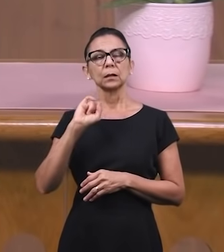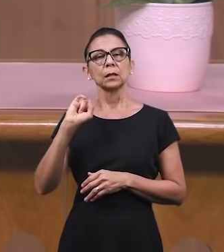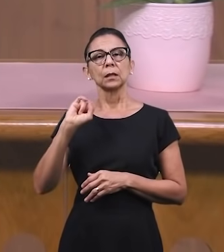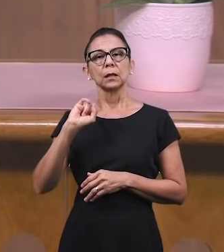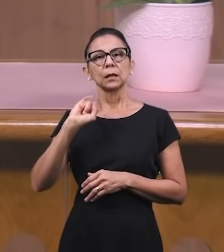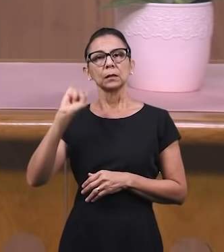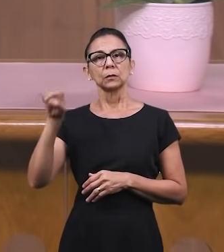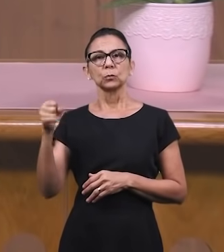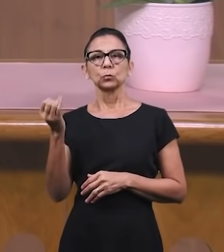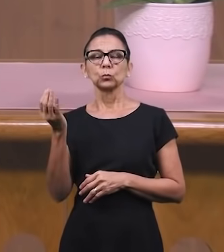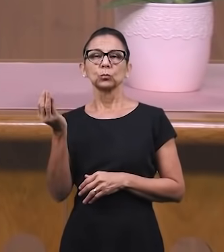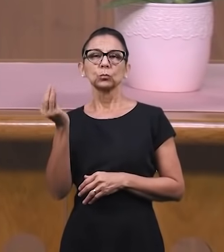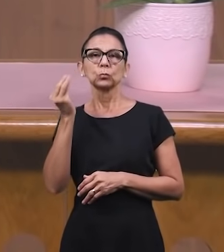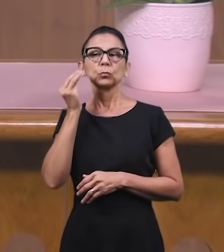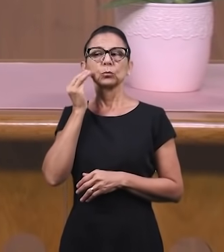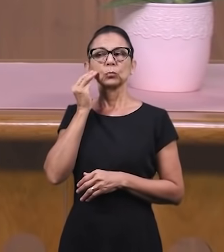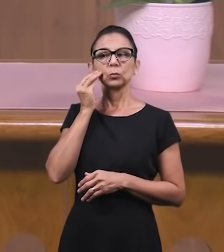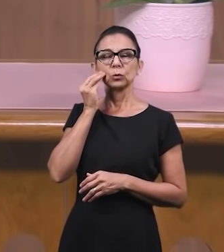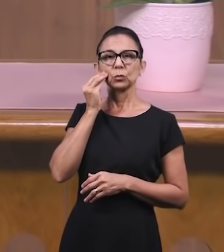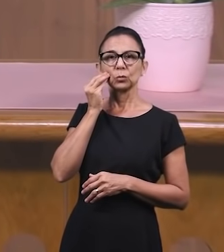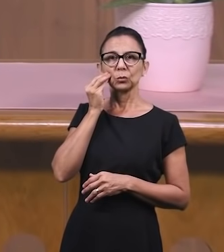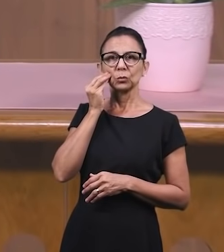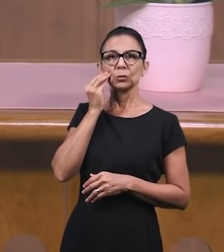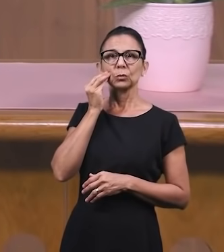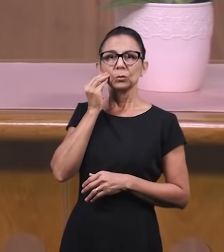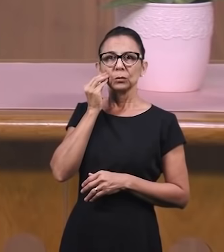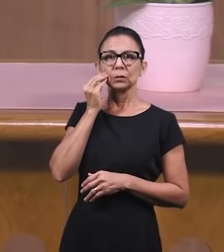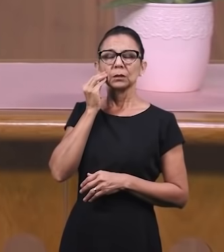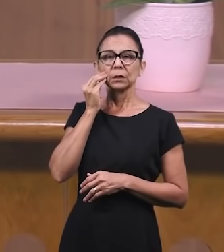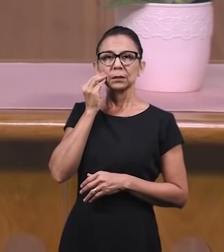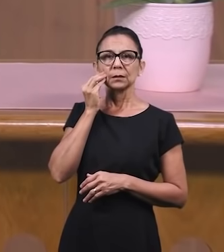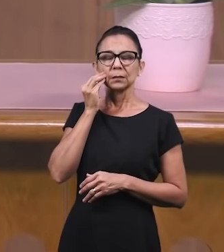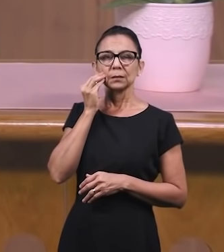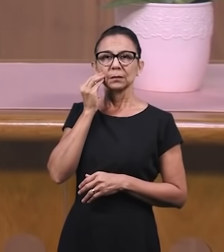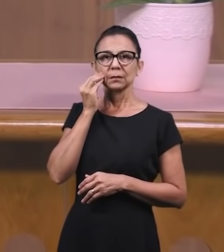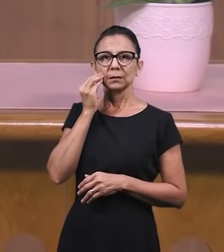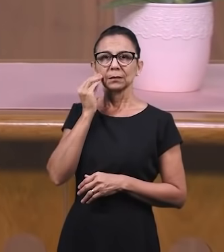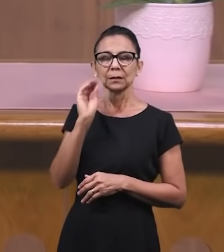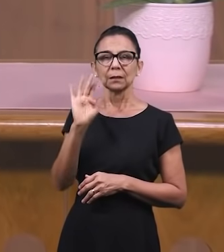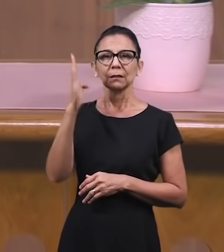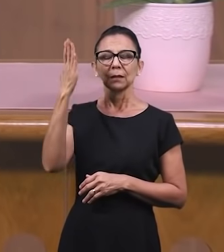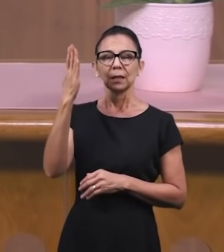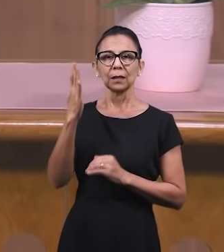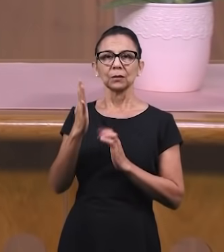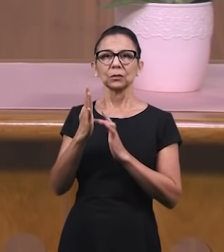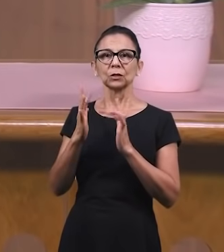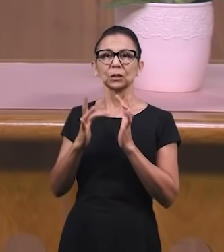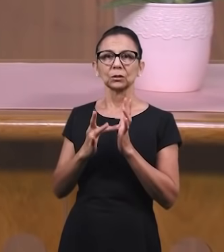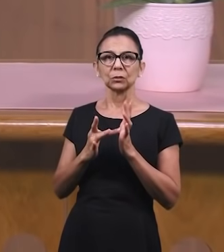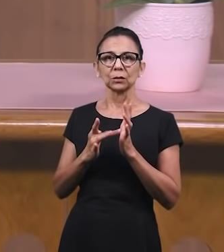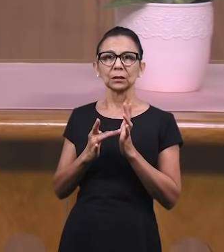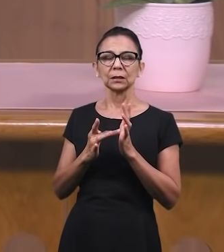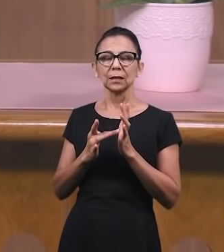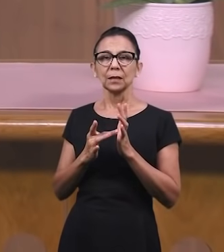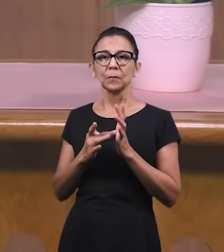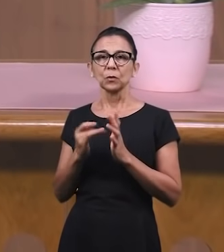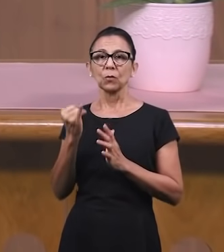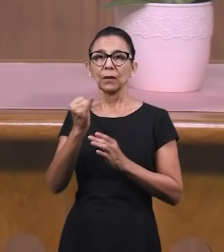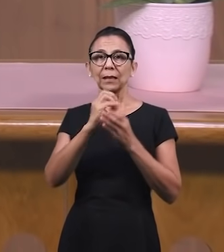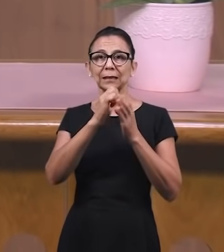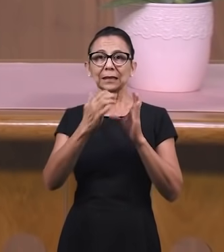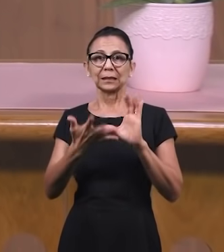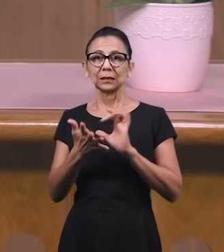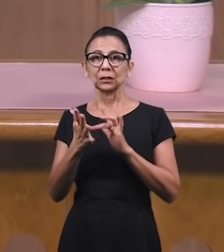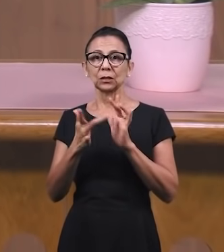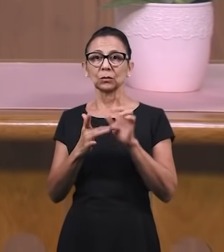seria preso no momento em que Jesus foi preso. Mas Jesus parou e olhou para ele. Hoje Jesus parou e olhou para